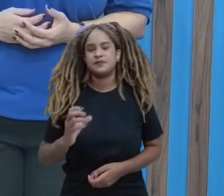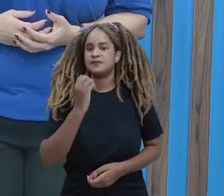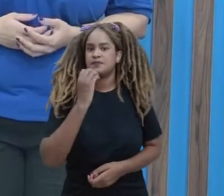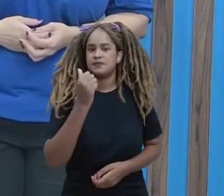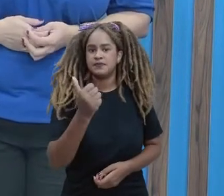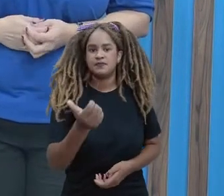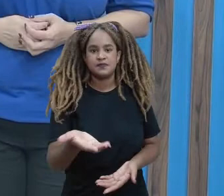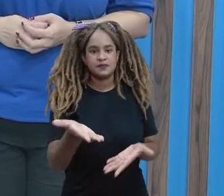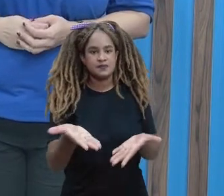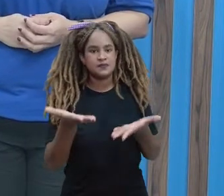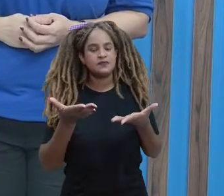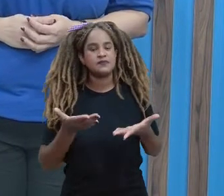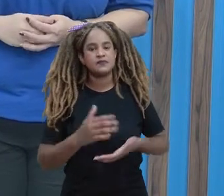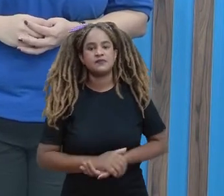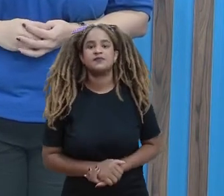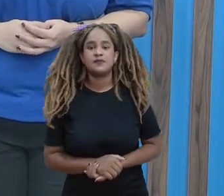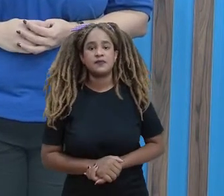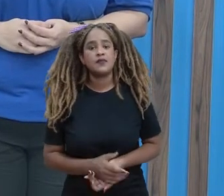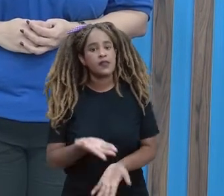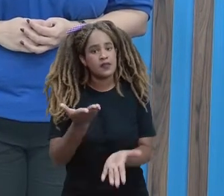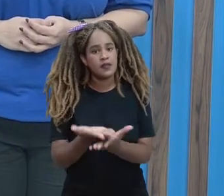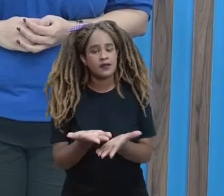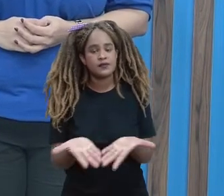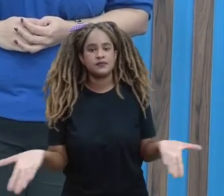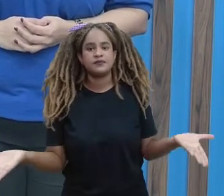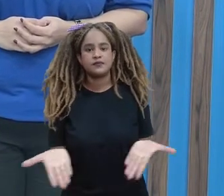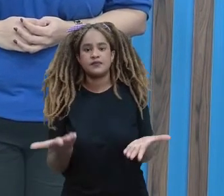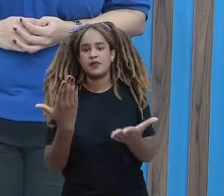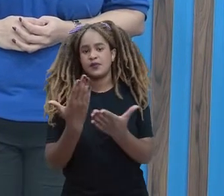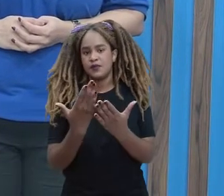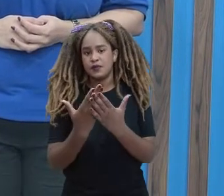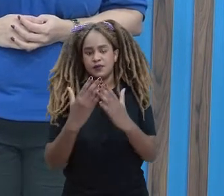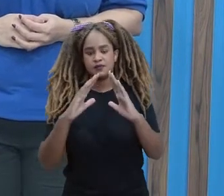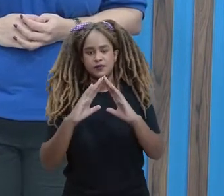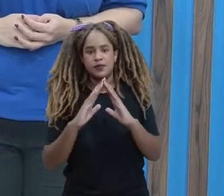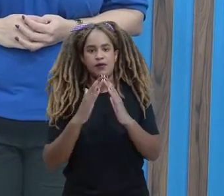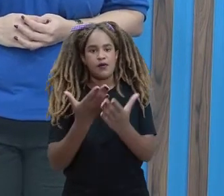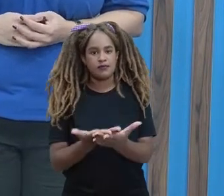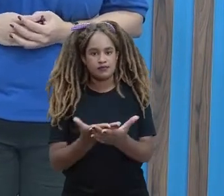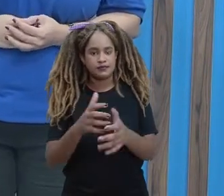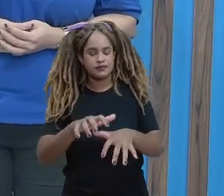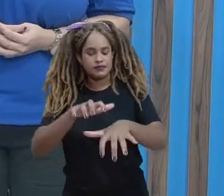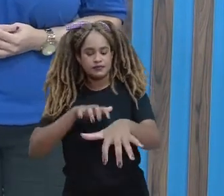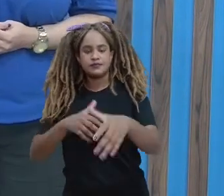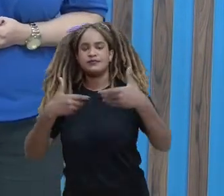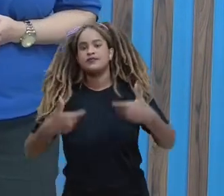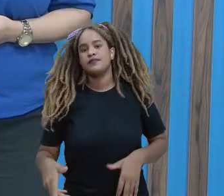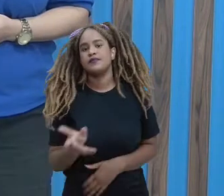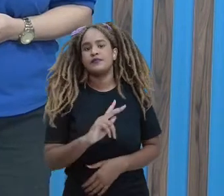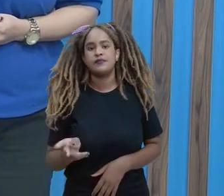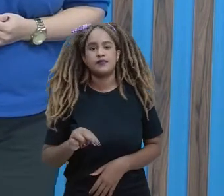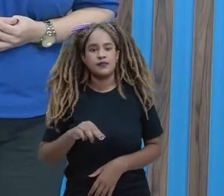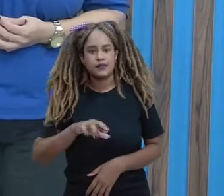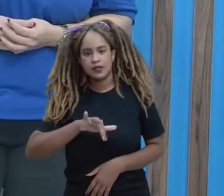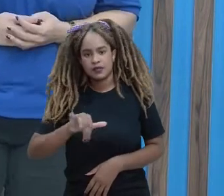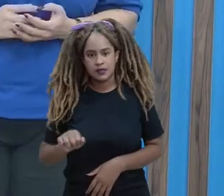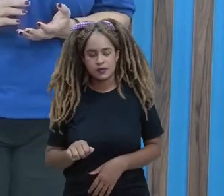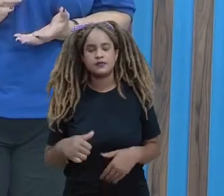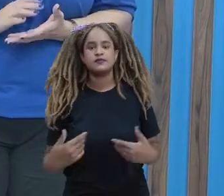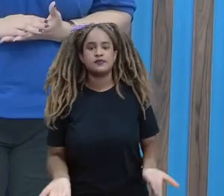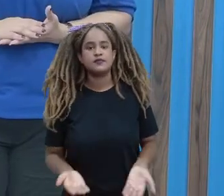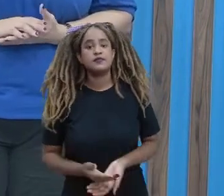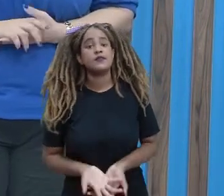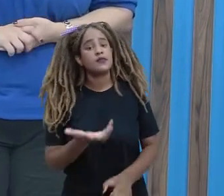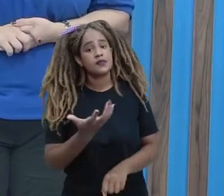Sejam todos muito bem-vindos a mais essa aula da Escola Municipal para Aulas Digitais. Eu sou a professora Maria Carolina, essa é a